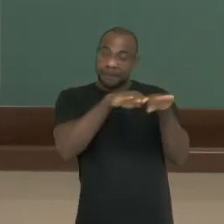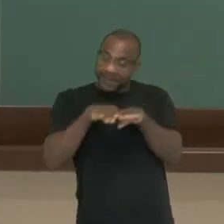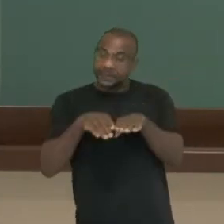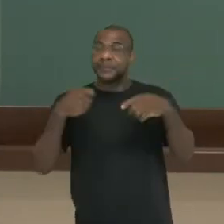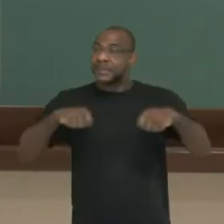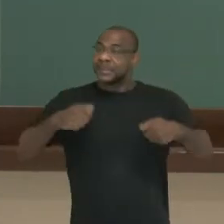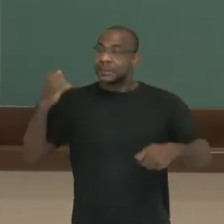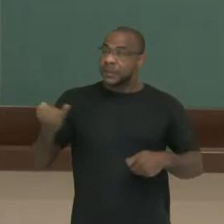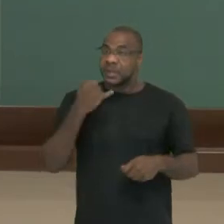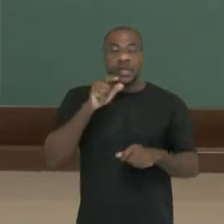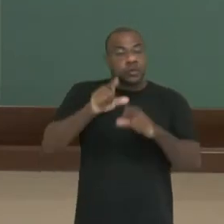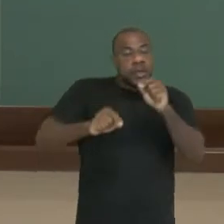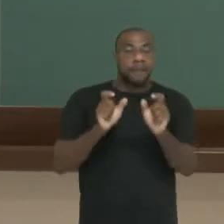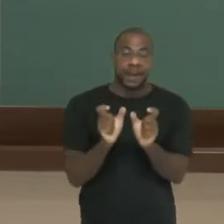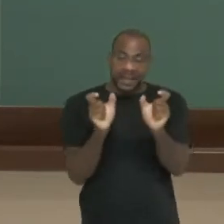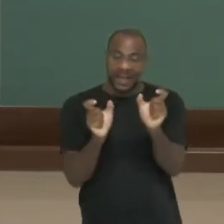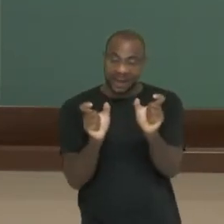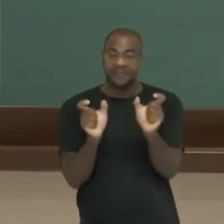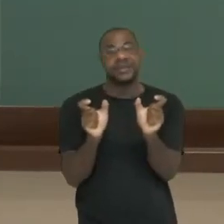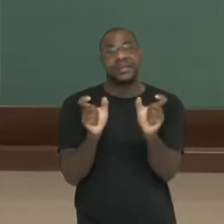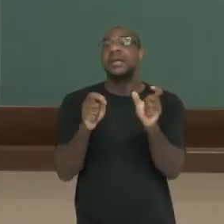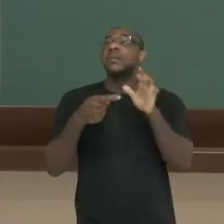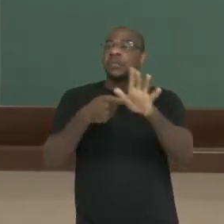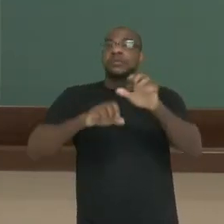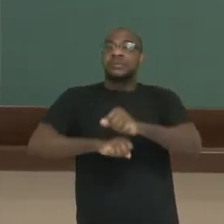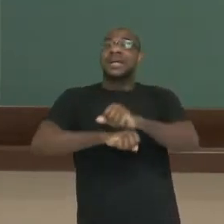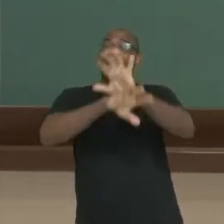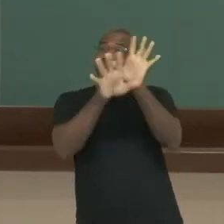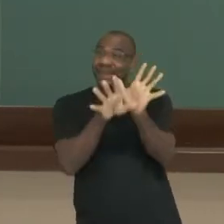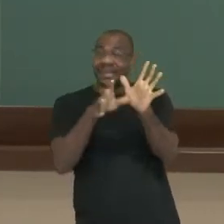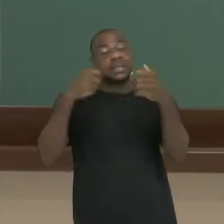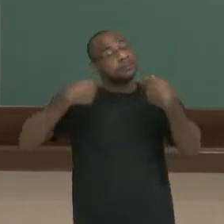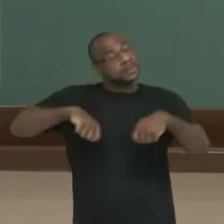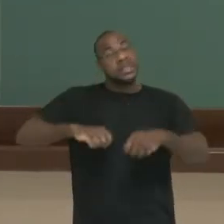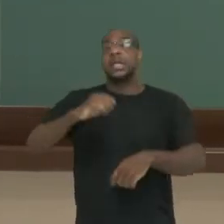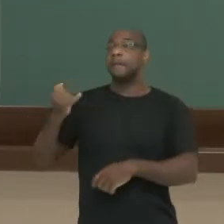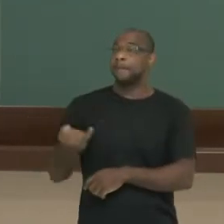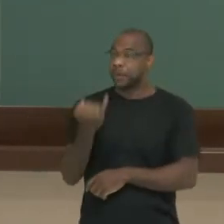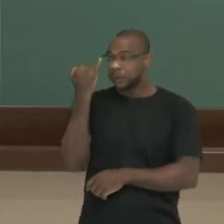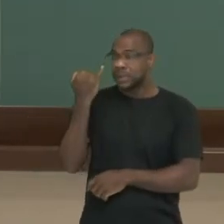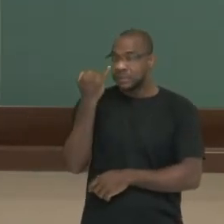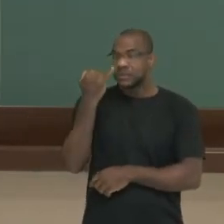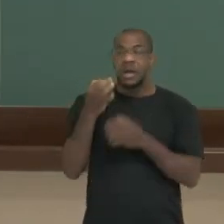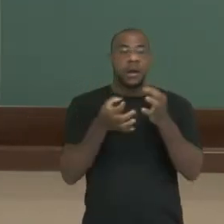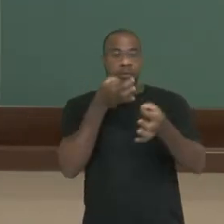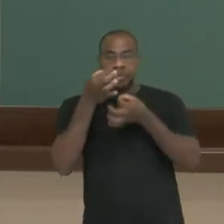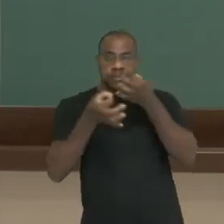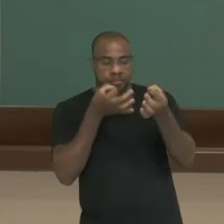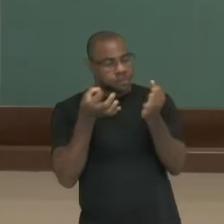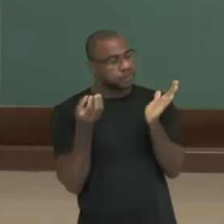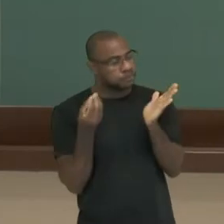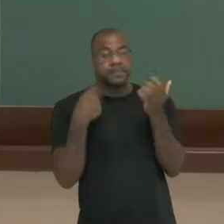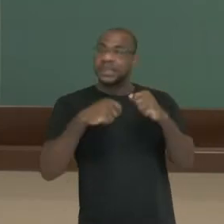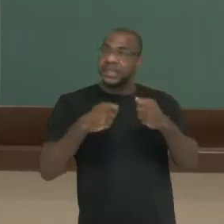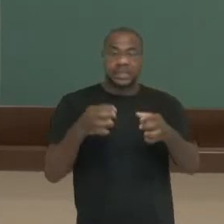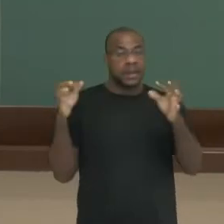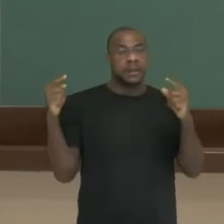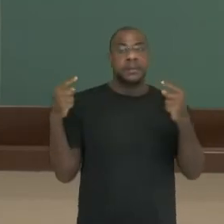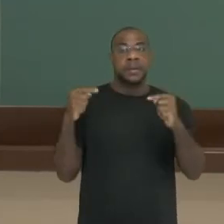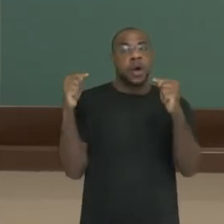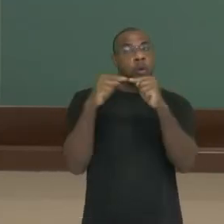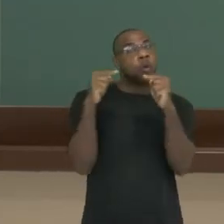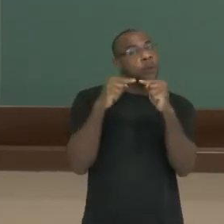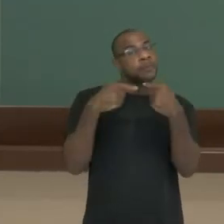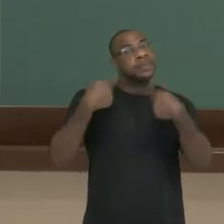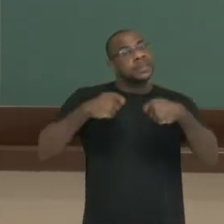Então, selecionar palavras que deixem o seu texto com bastante clareza, os argumentos têm que ter coerência para que a